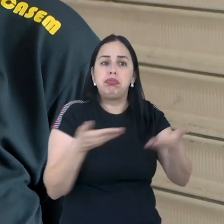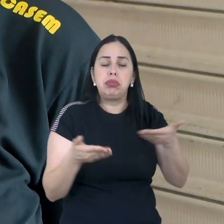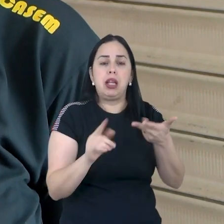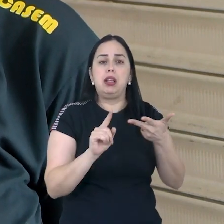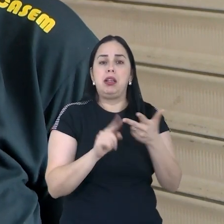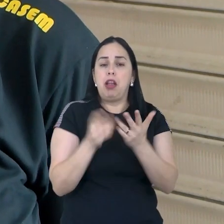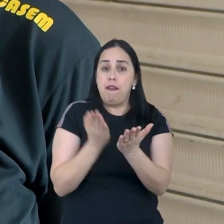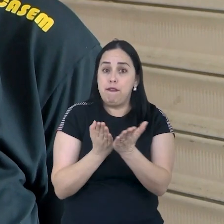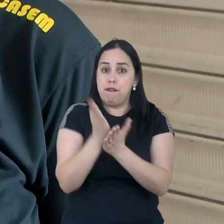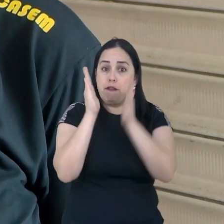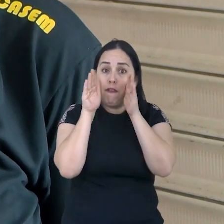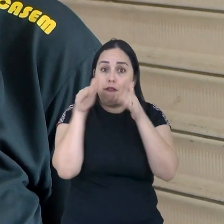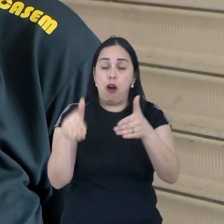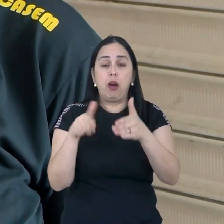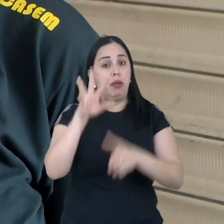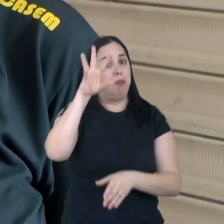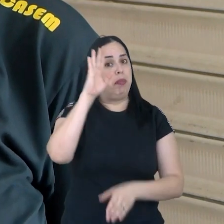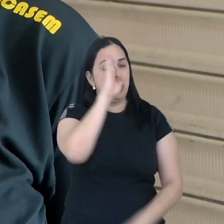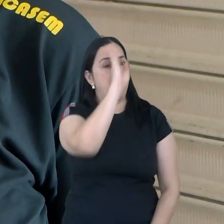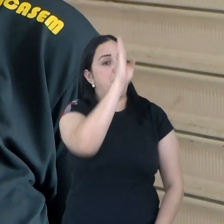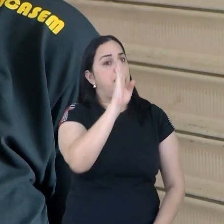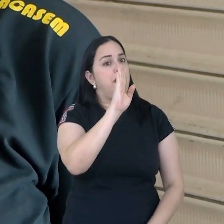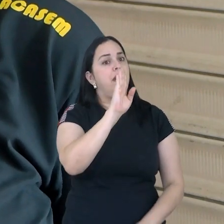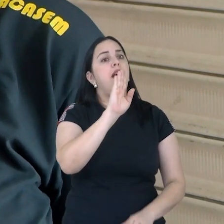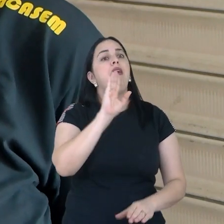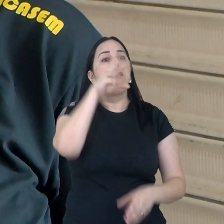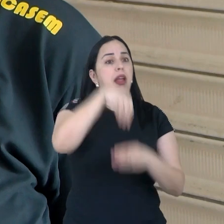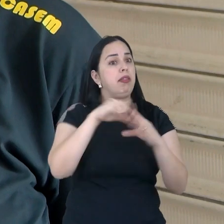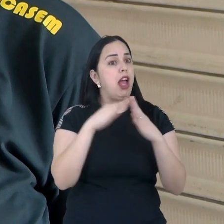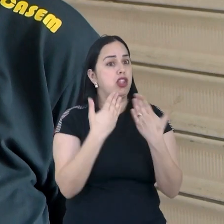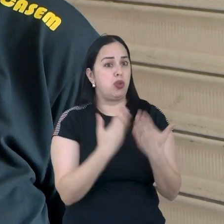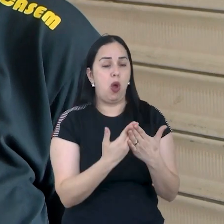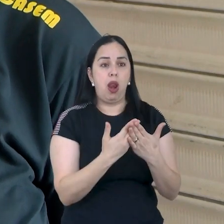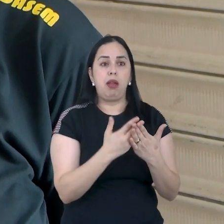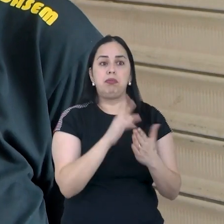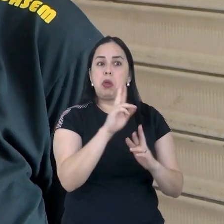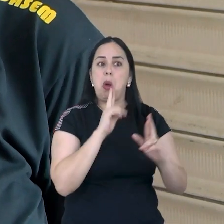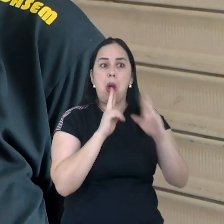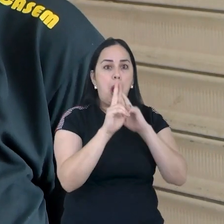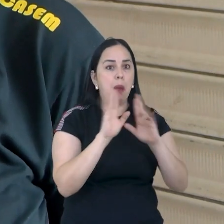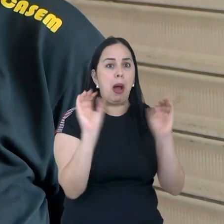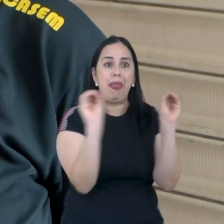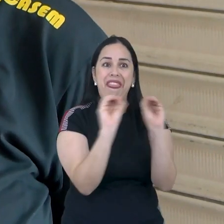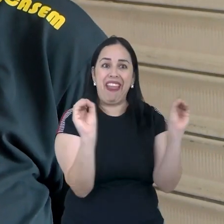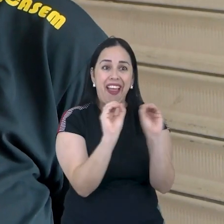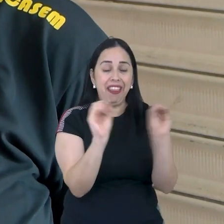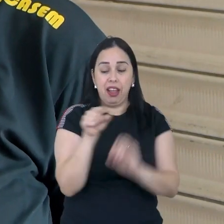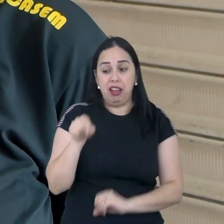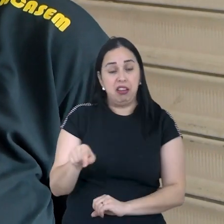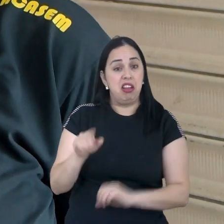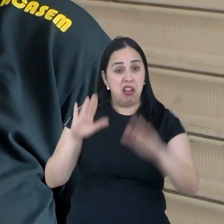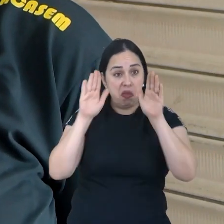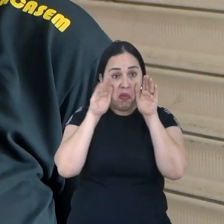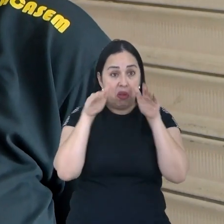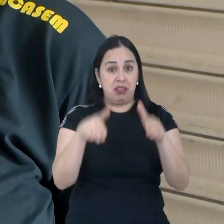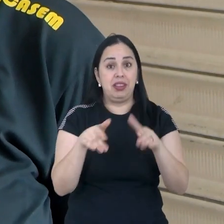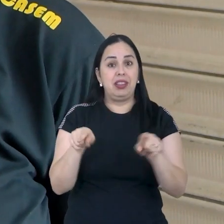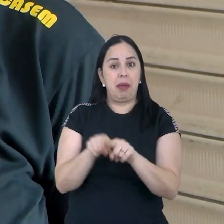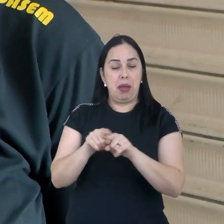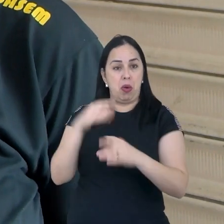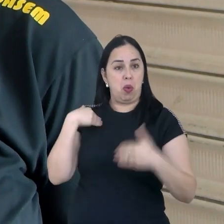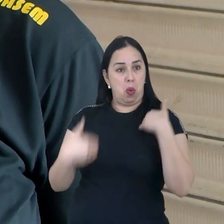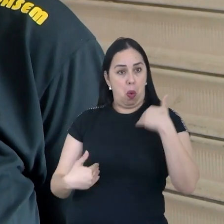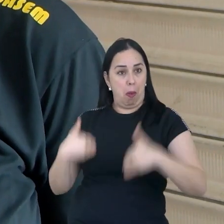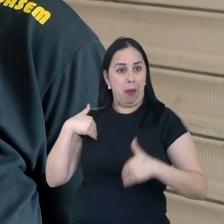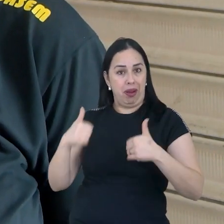ter disciplina, principalmente na escola. Isso daí ajudou demais, porque eu nunca tive nenhuma reclamação dele a respeito disso. E o físico também, que nem os